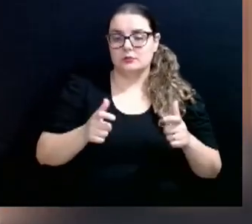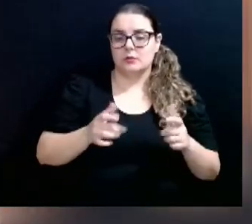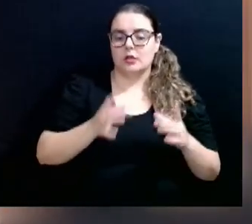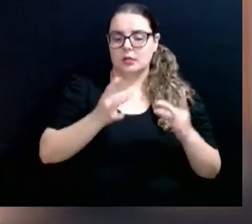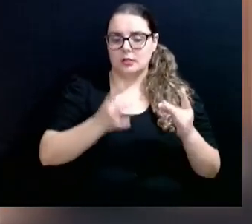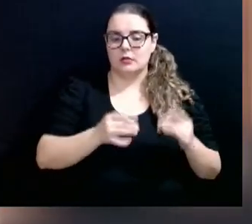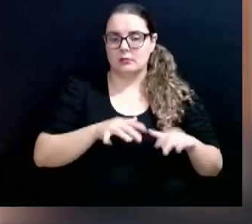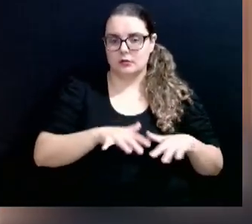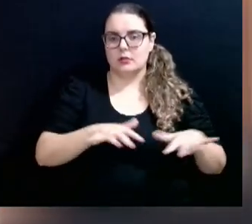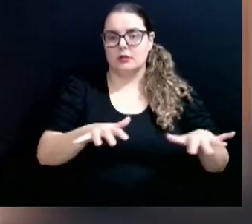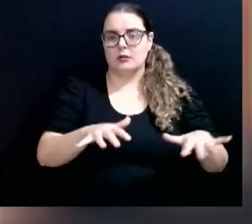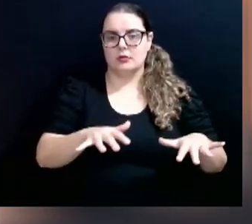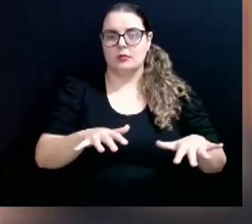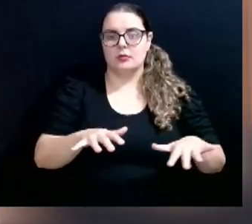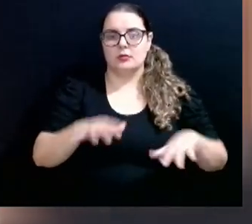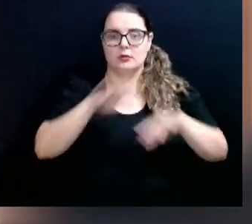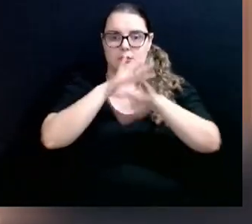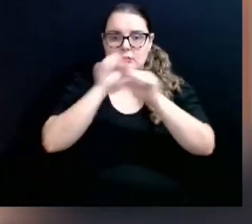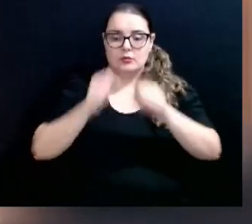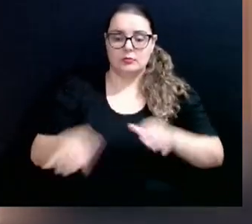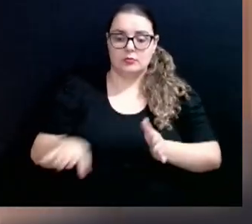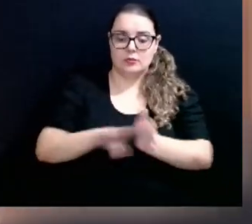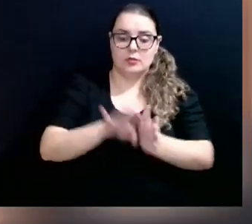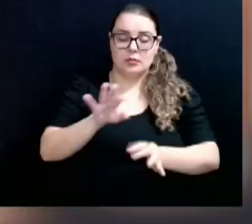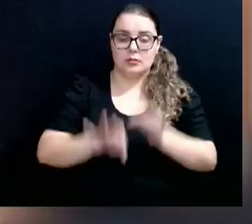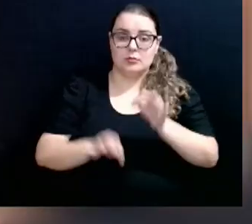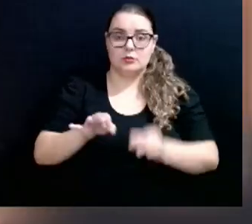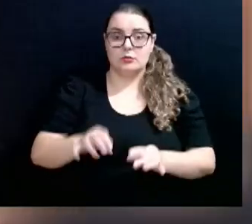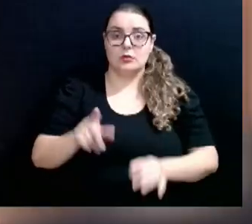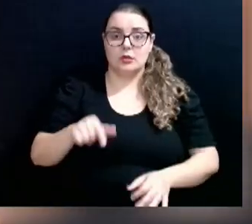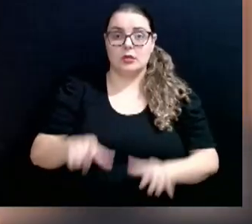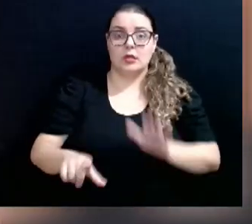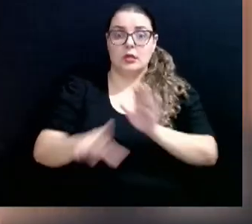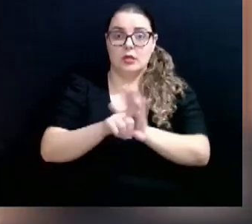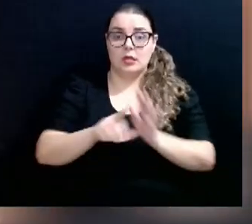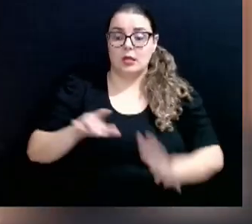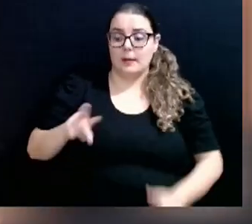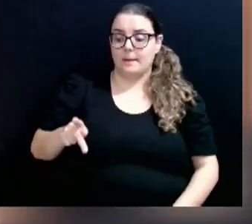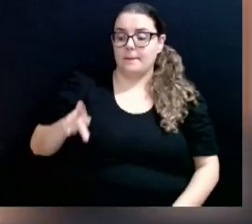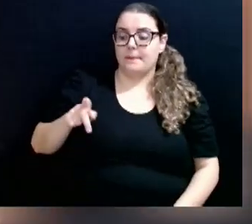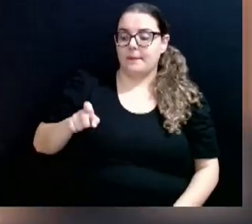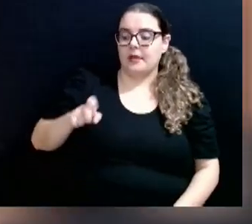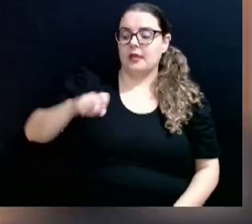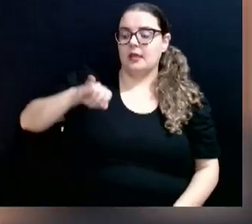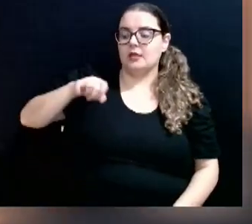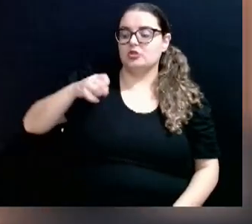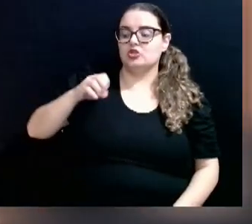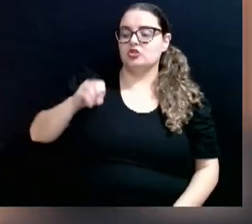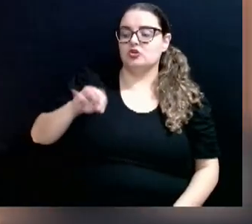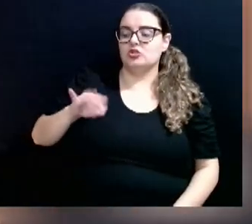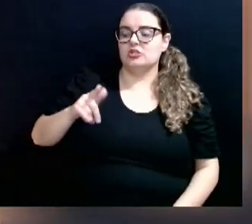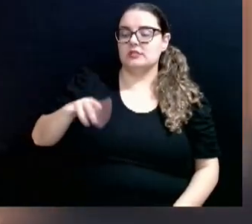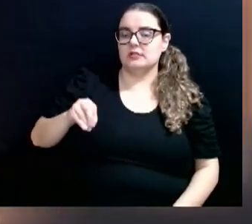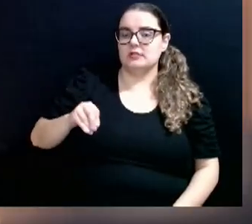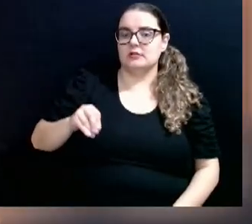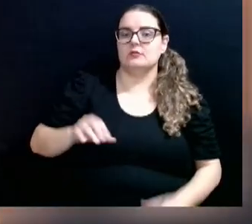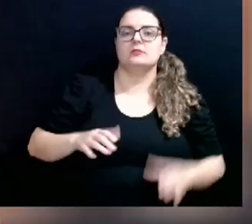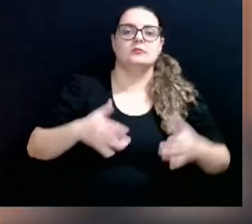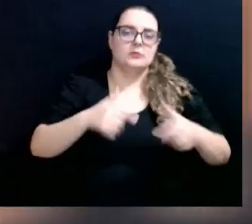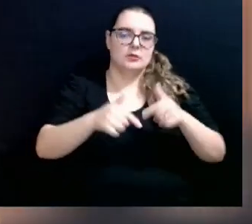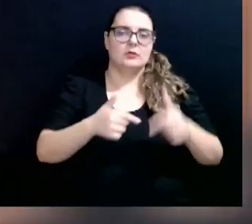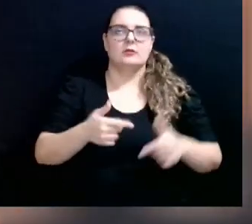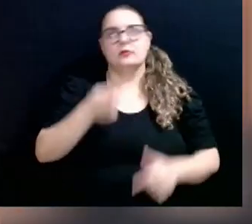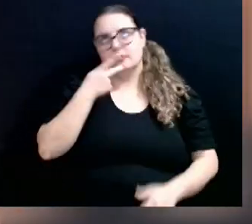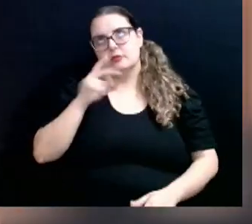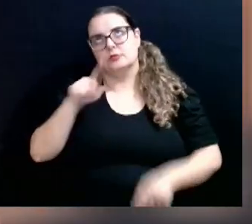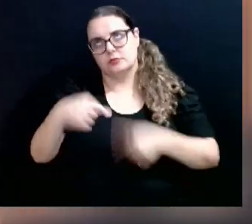Supremo vir a julgar que é lícita a pejotização do trabalho, dito de outra maneira, né, para